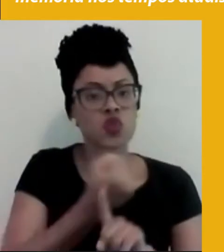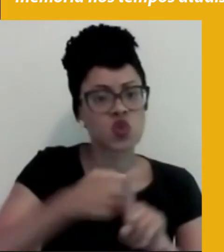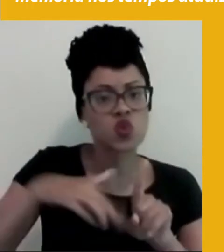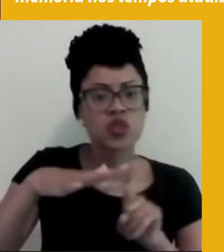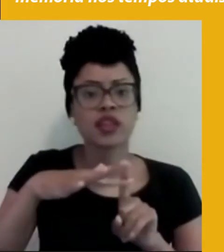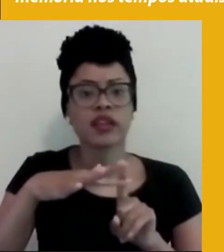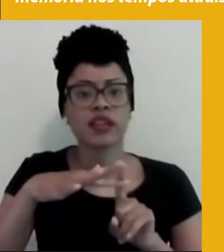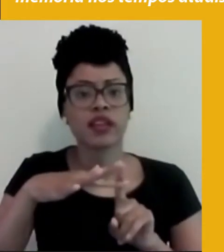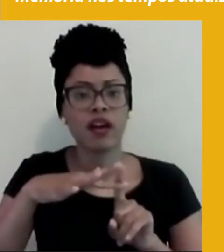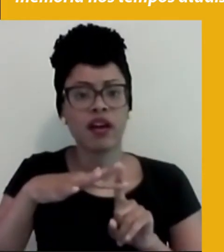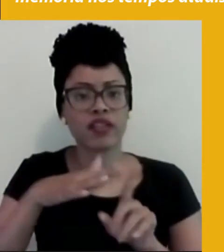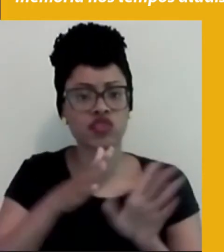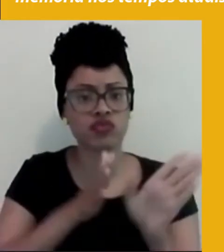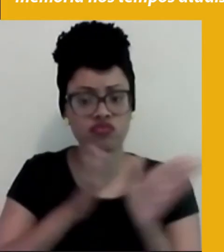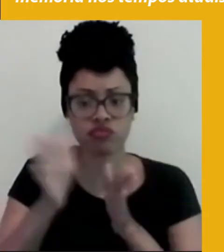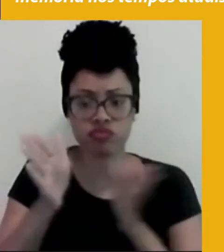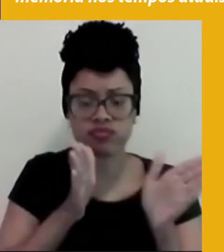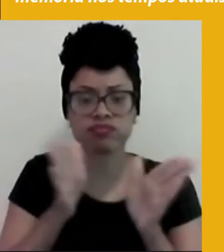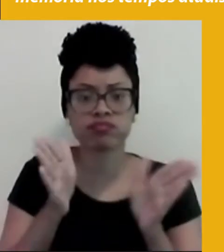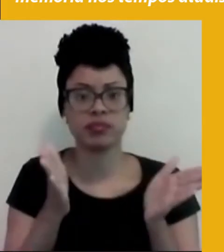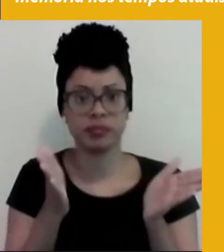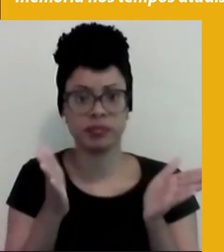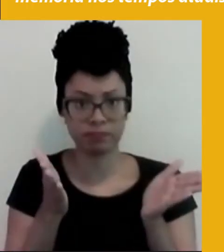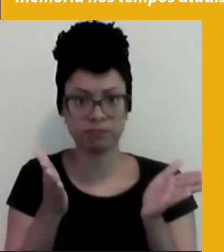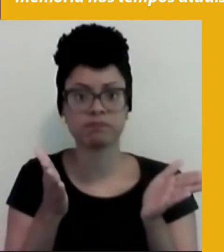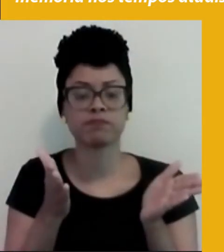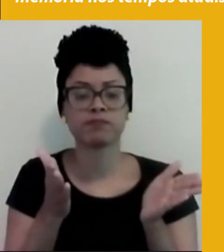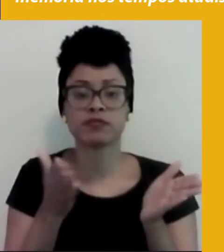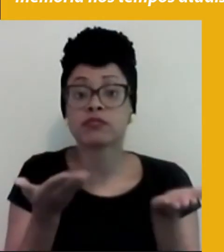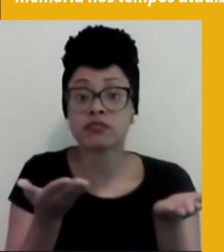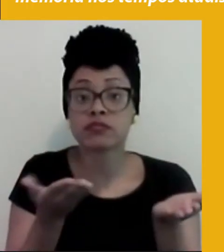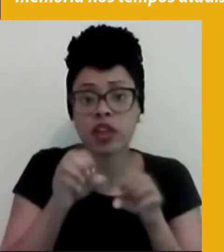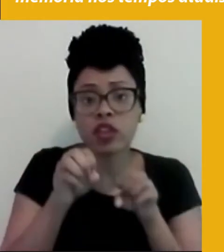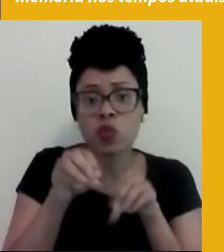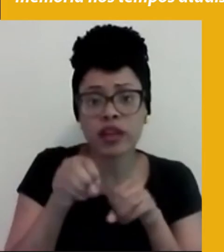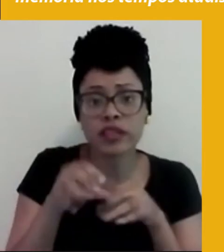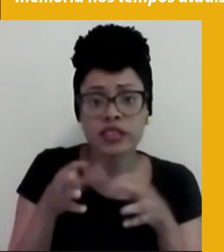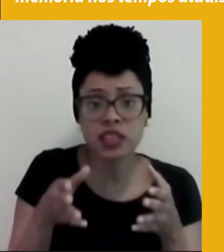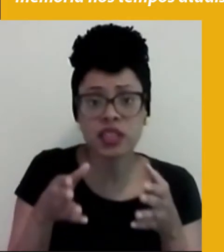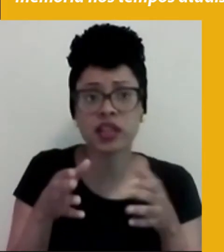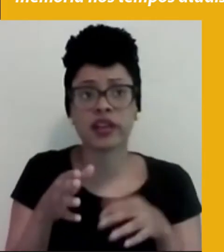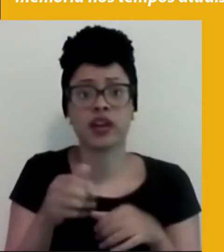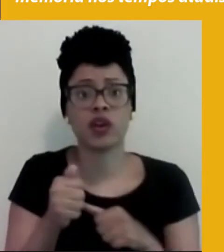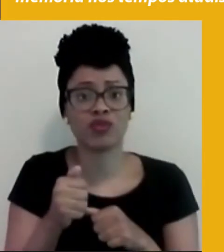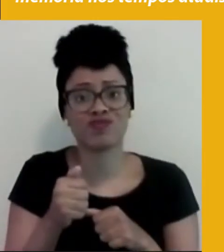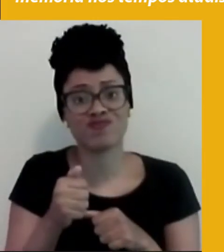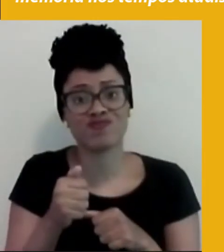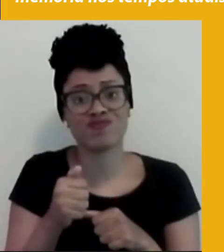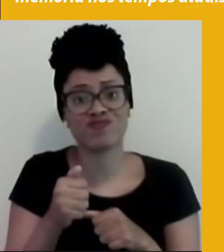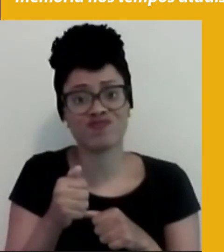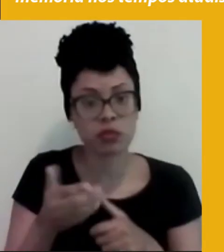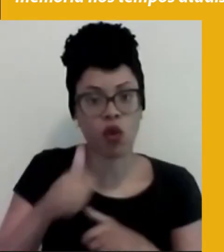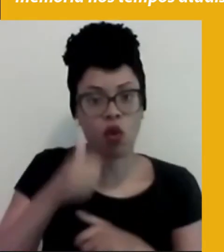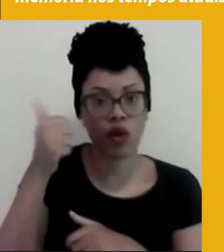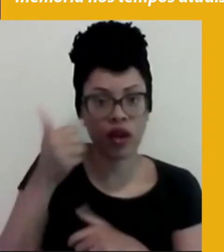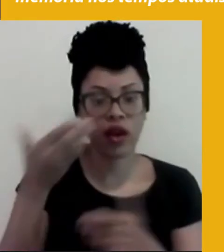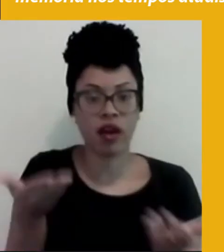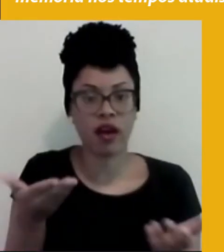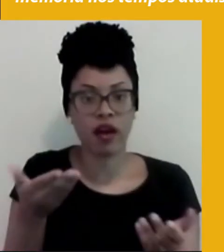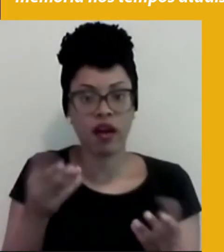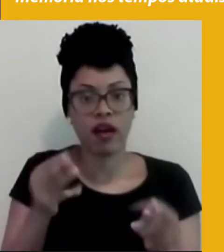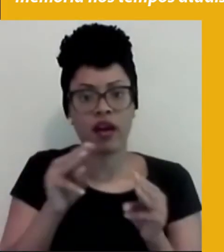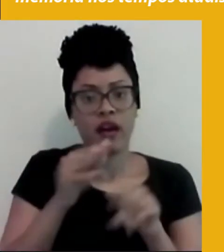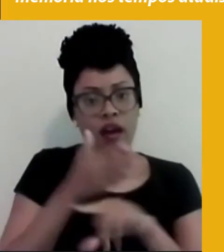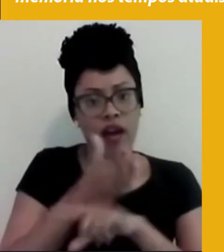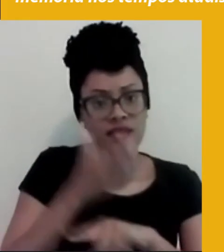negada quando a educação é muito ruim, quando não tem acesso a museu, biblioteca, etc., como é o caso para tanta gente no Brasil. Só